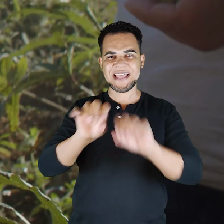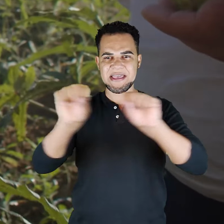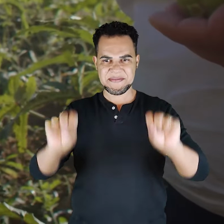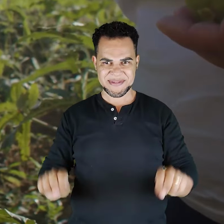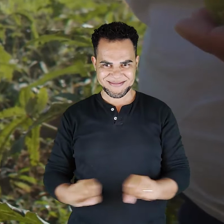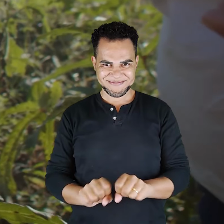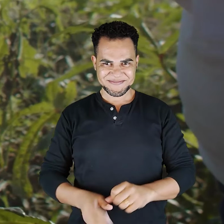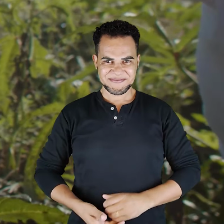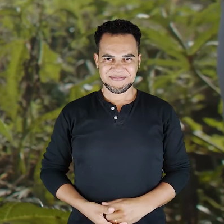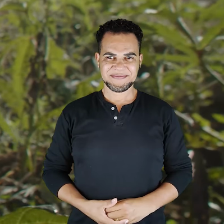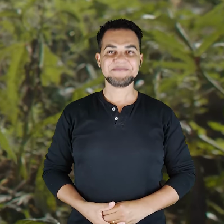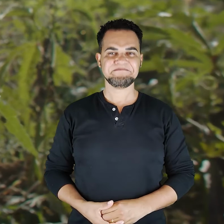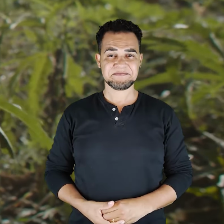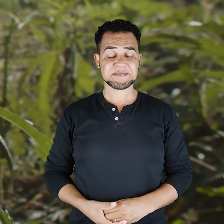sistema.